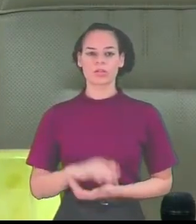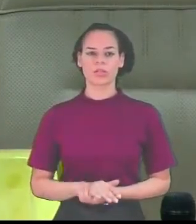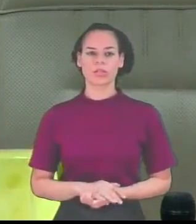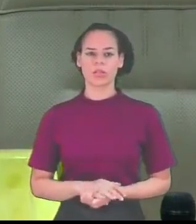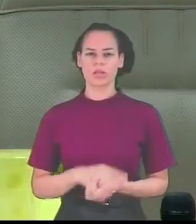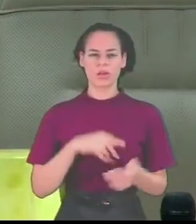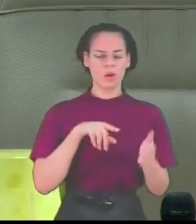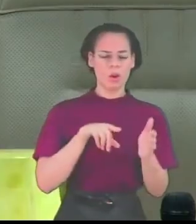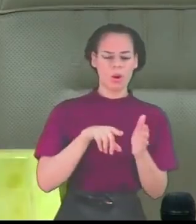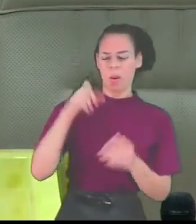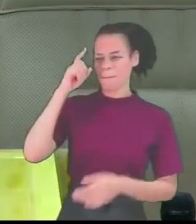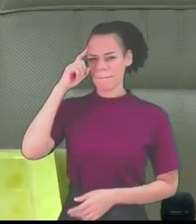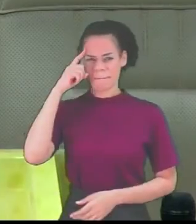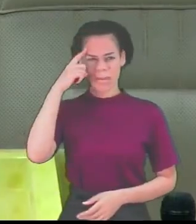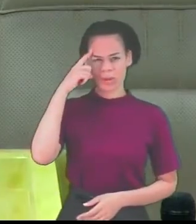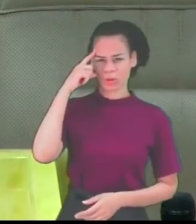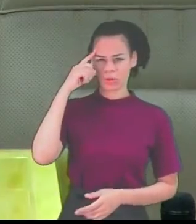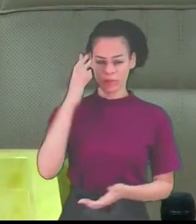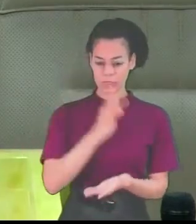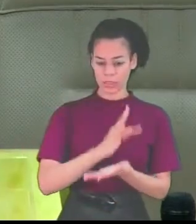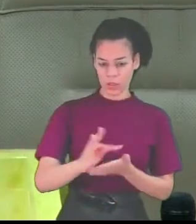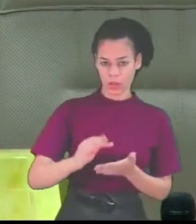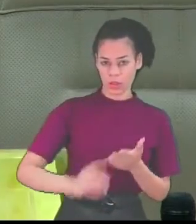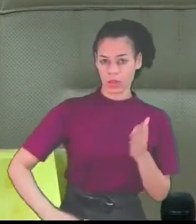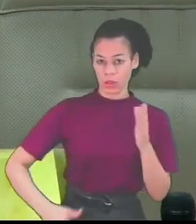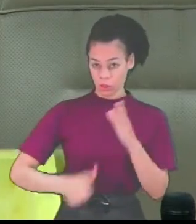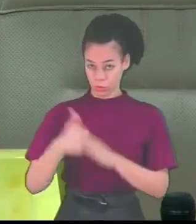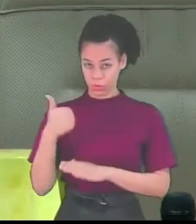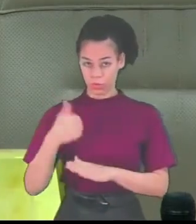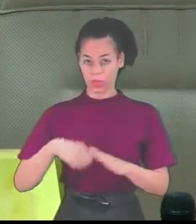questionamento teológico no primeiro século